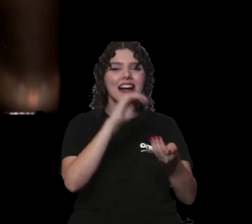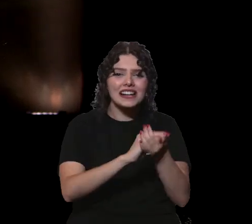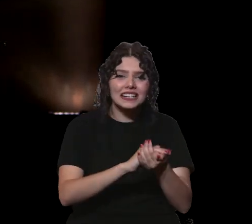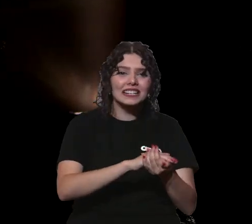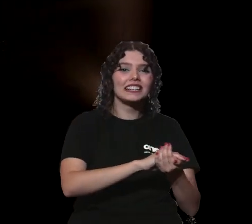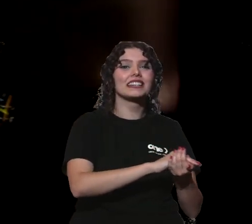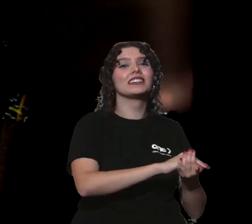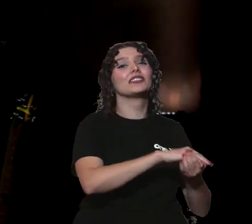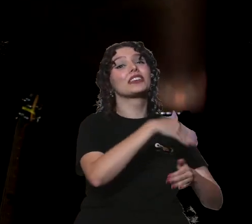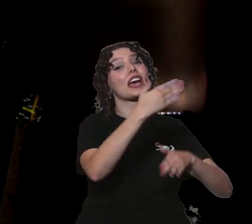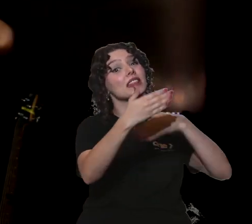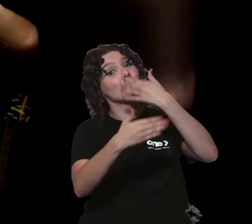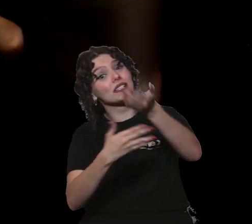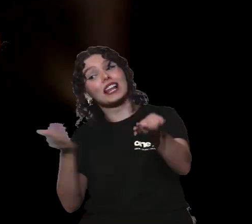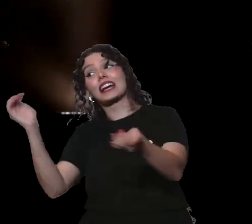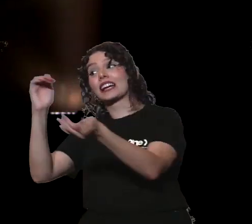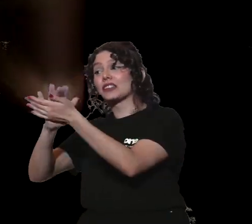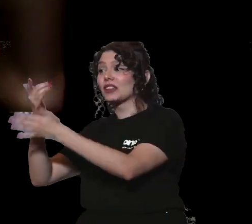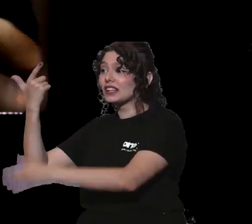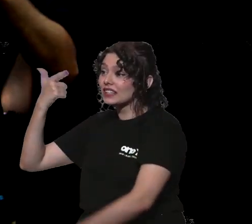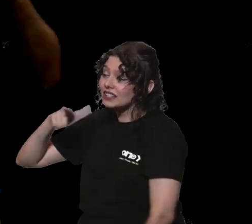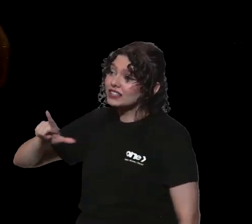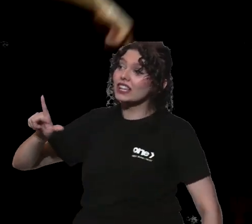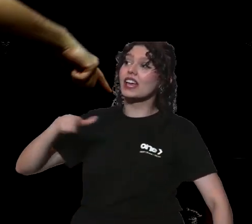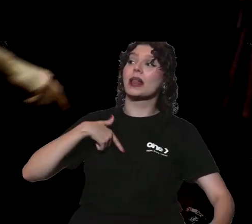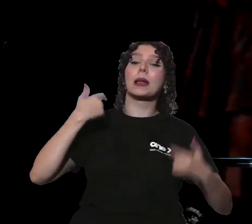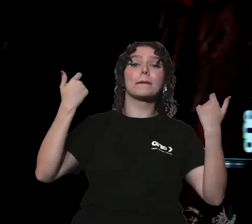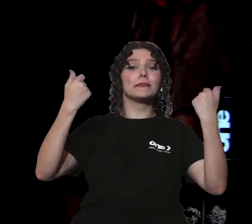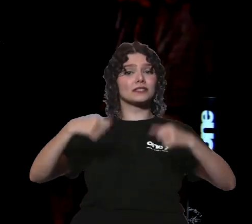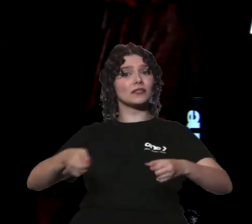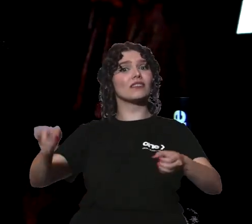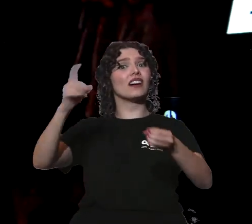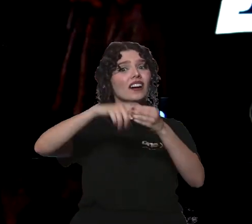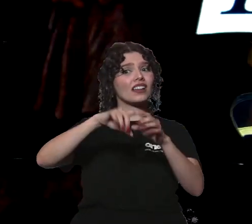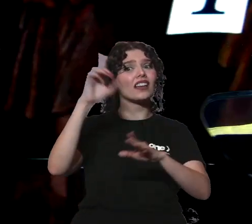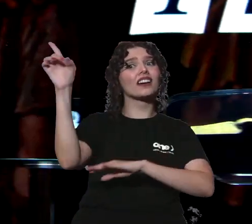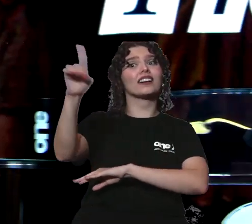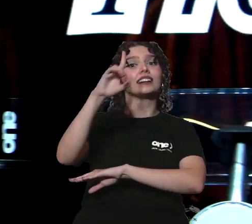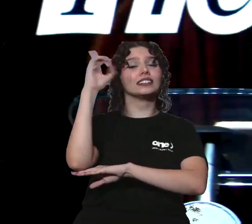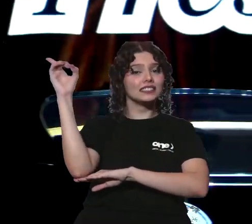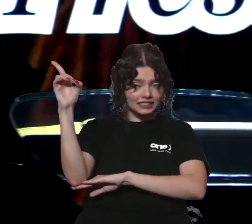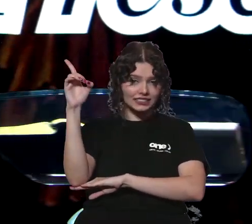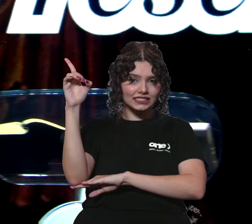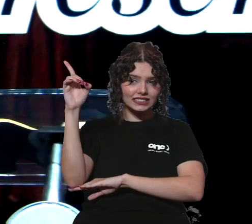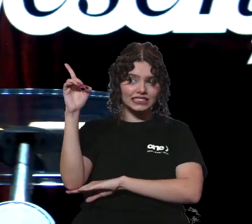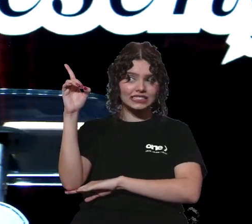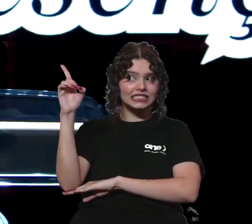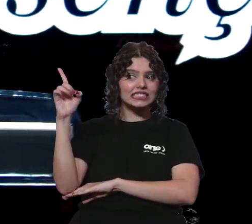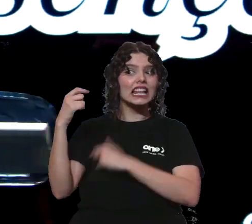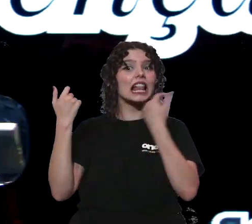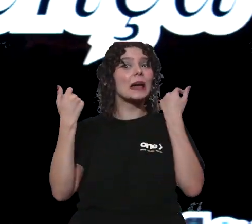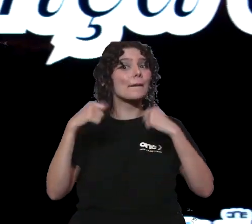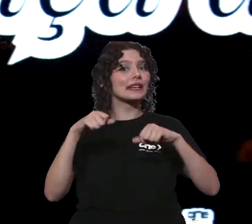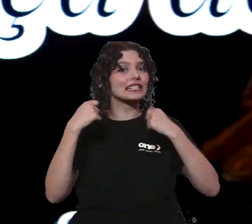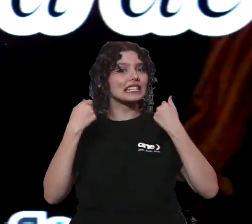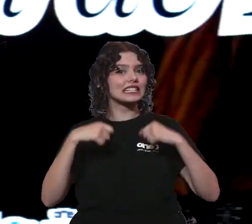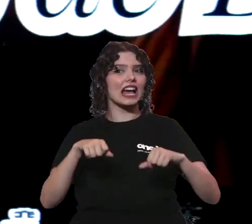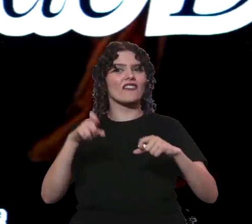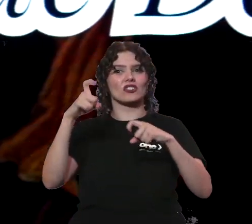ela estava com esse outro cara, ela foi obrigada a voltar com o Davi. Será que ela precisava de terapia?